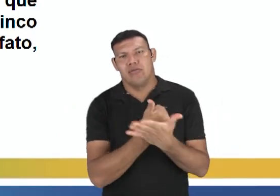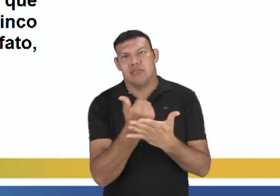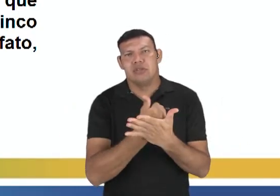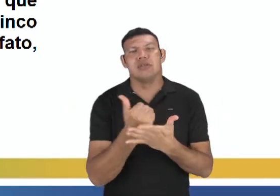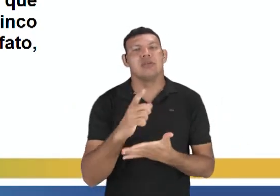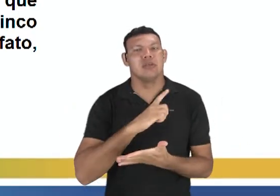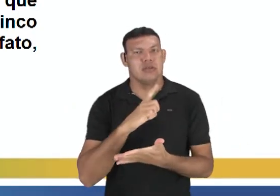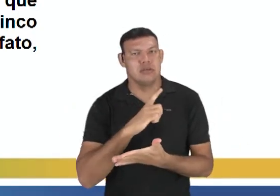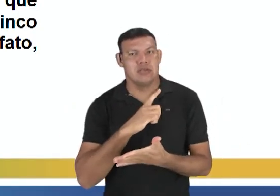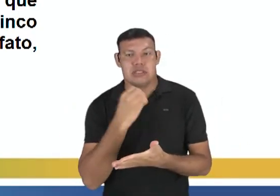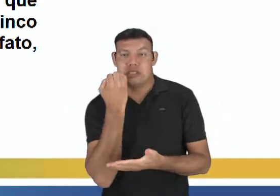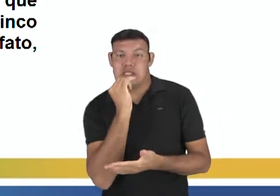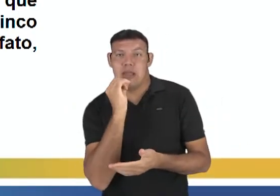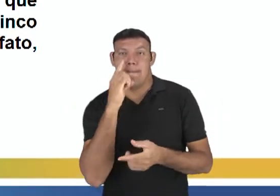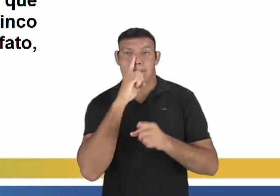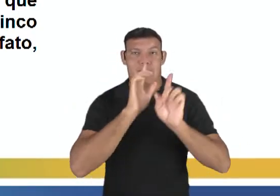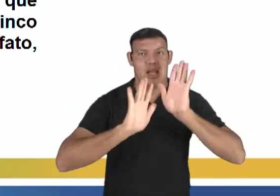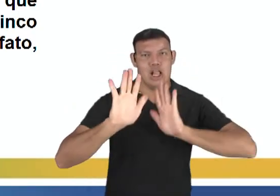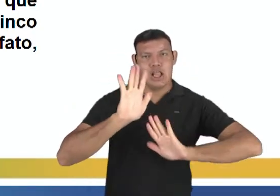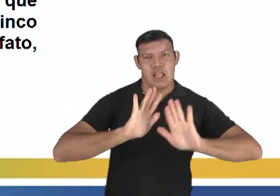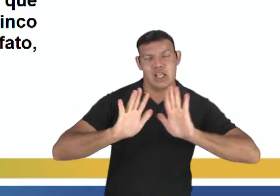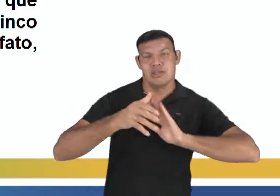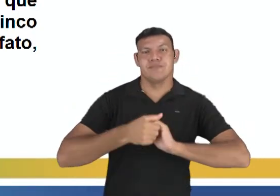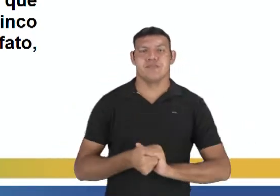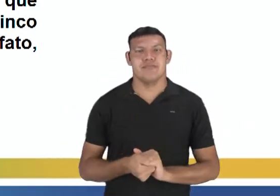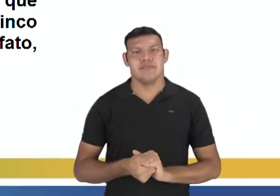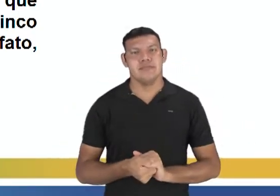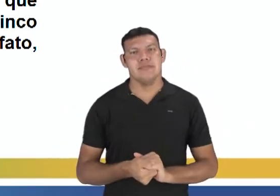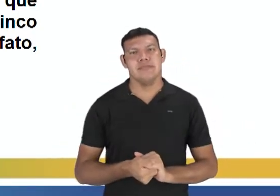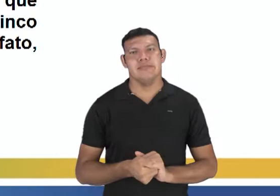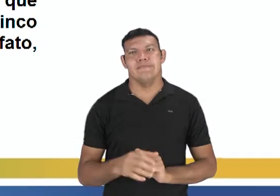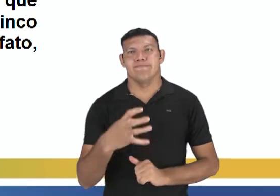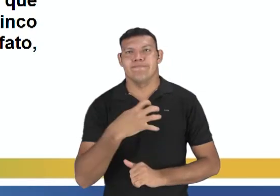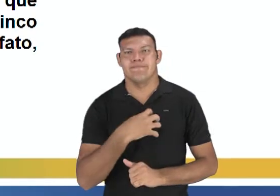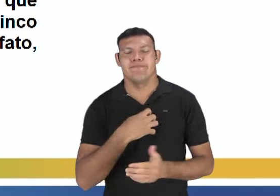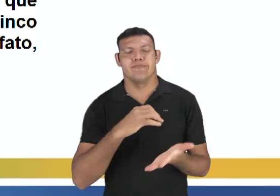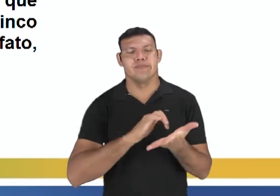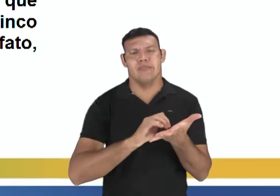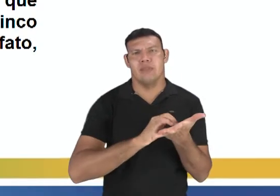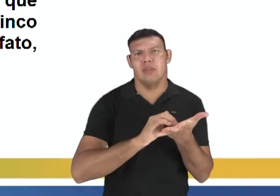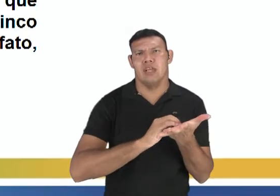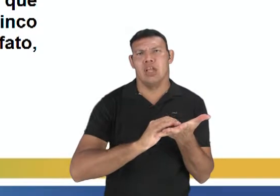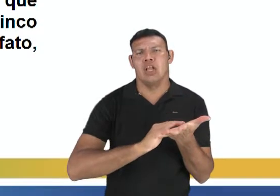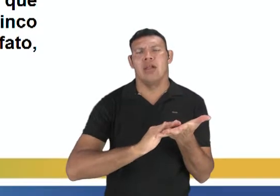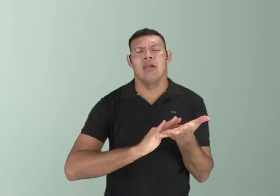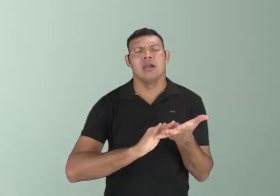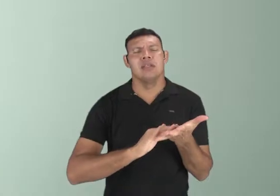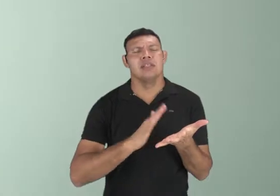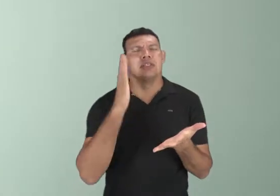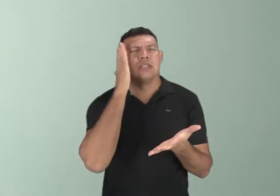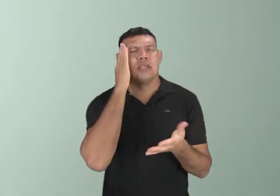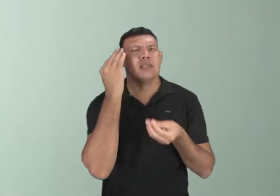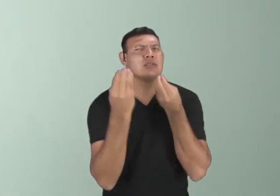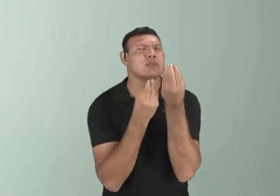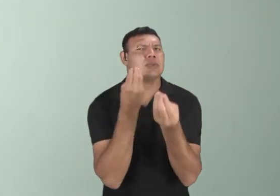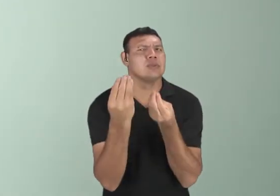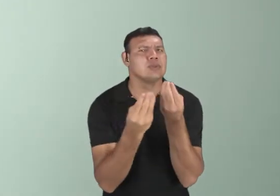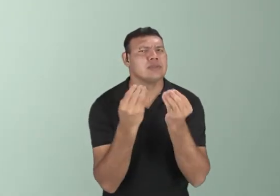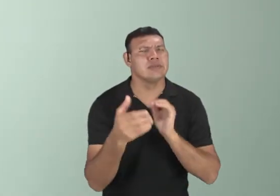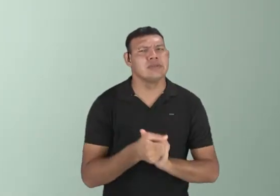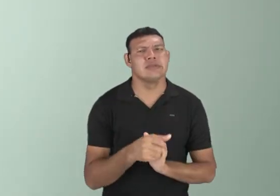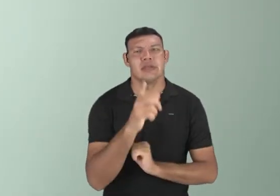de um perigo. Por exemplo, se a gente não tivesse o sentido do tato, como que a gente saberia que uma